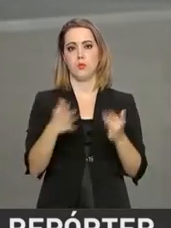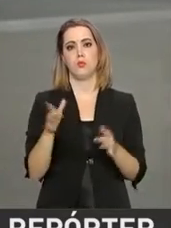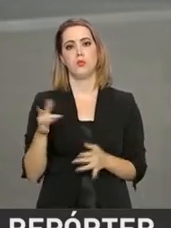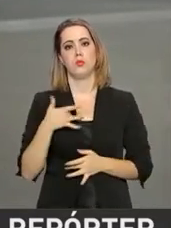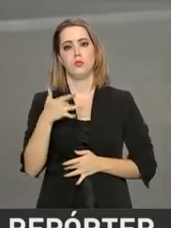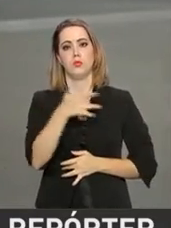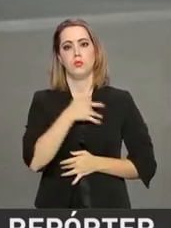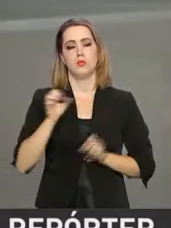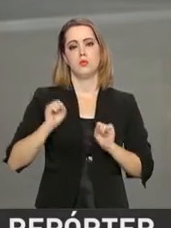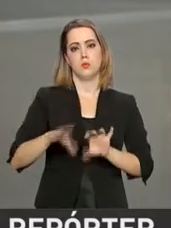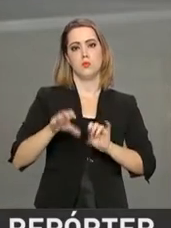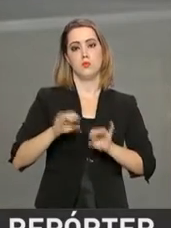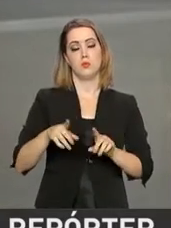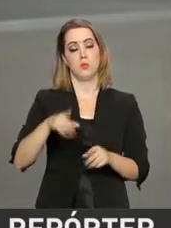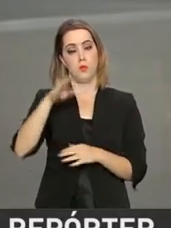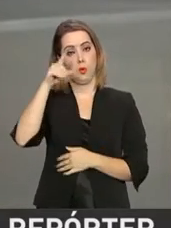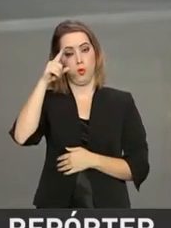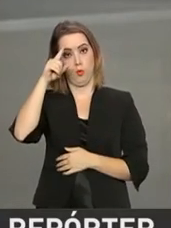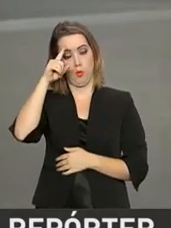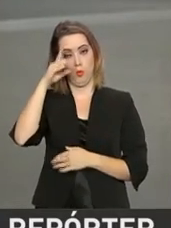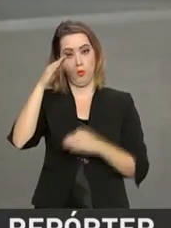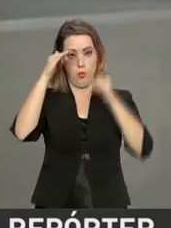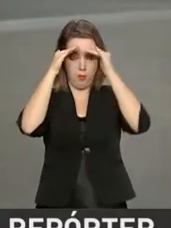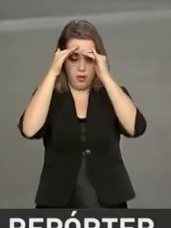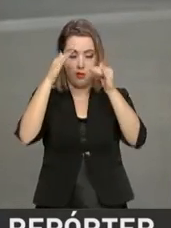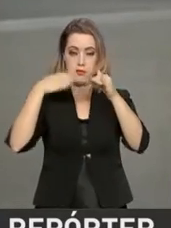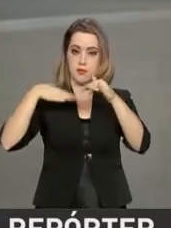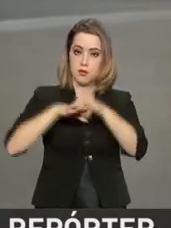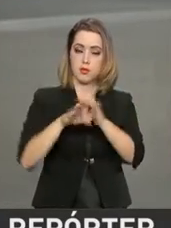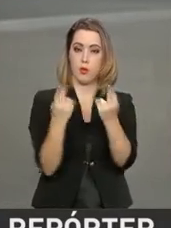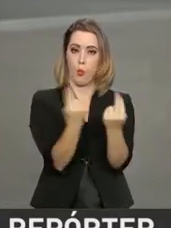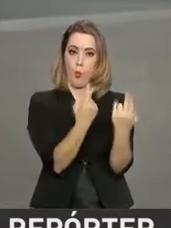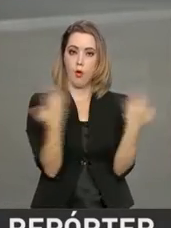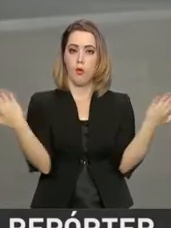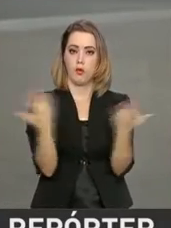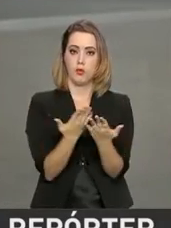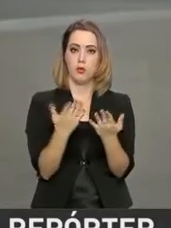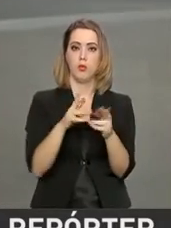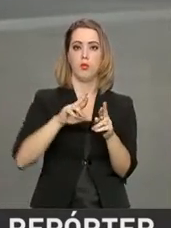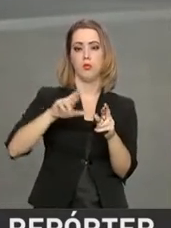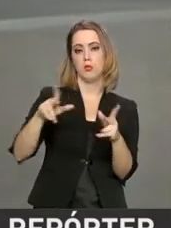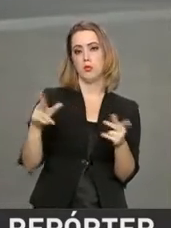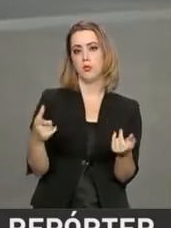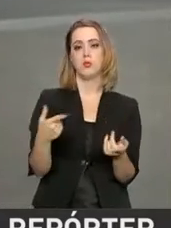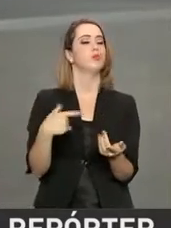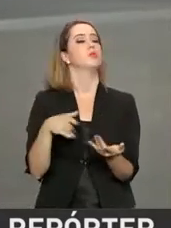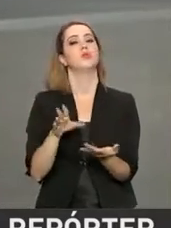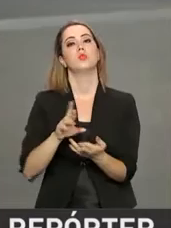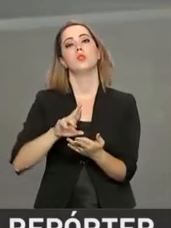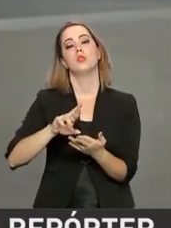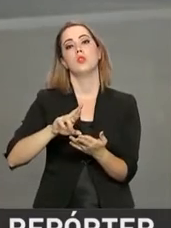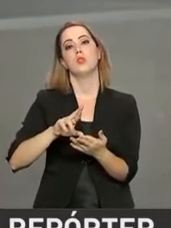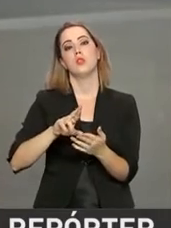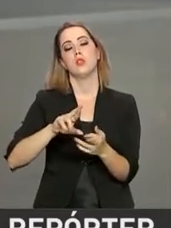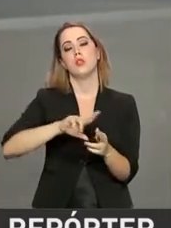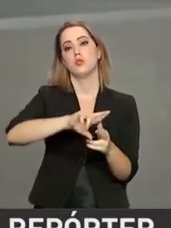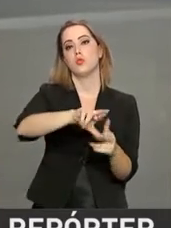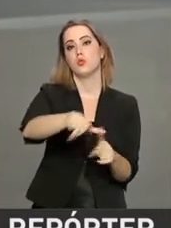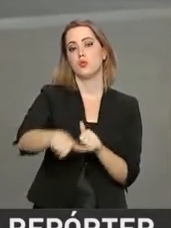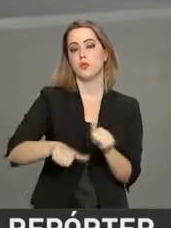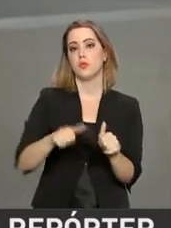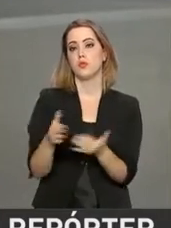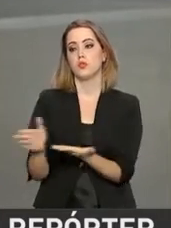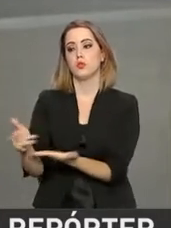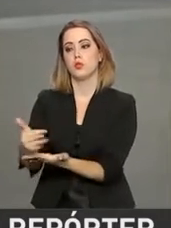e educação vão obedecer à regra atual, ou seja, a variação da receita líquida do governo federal.